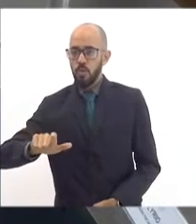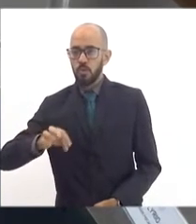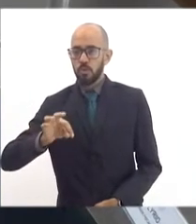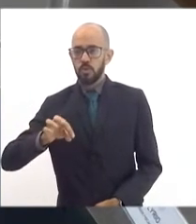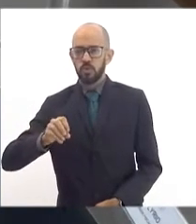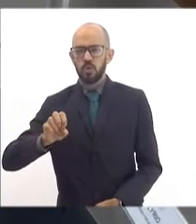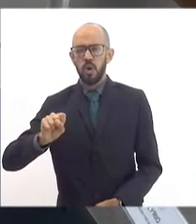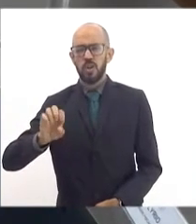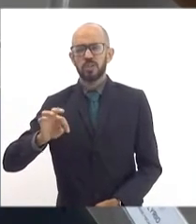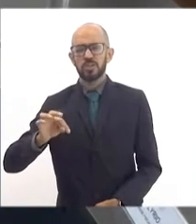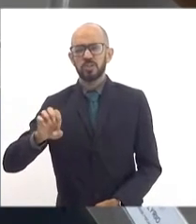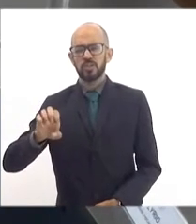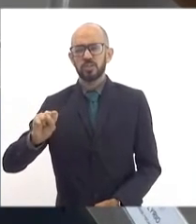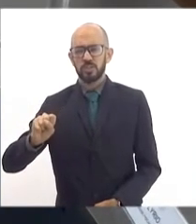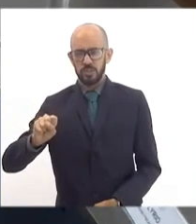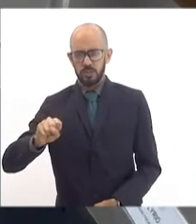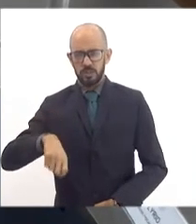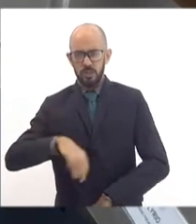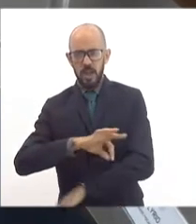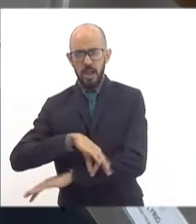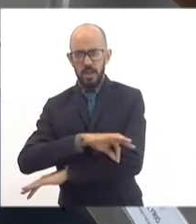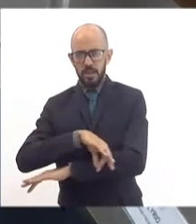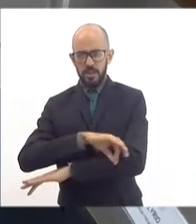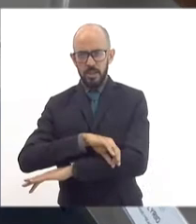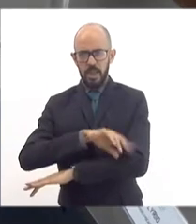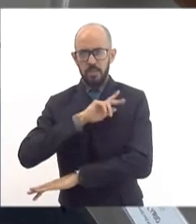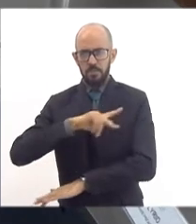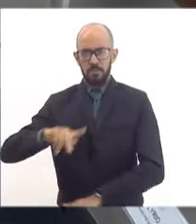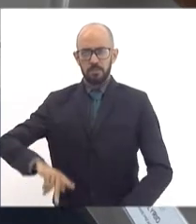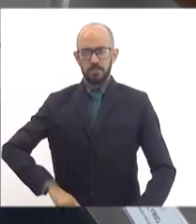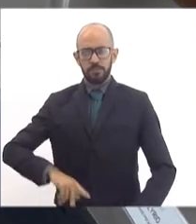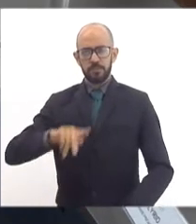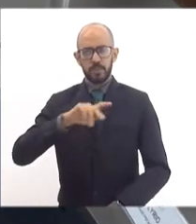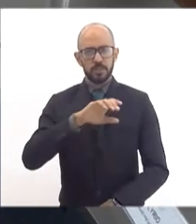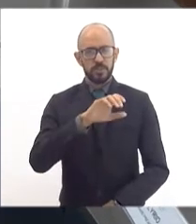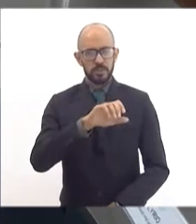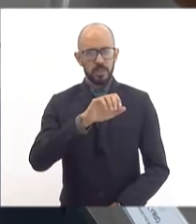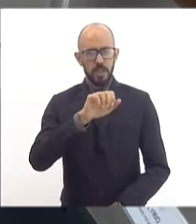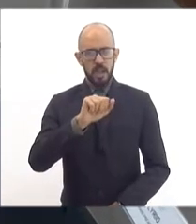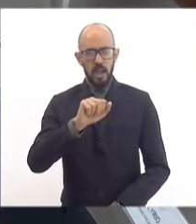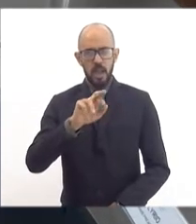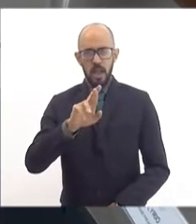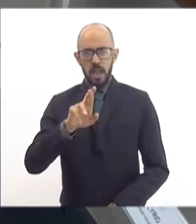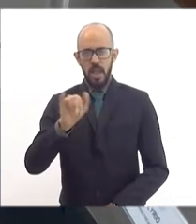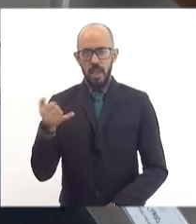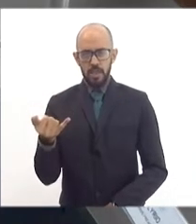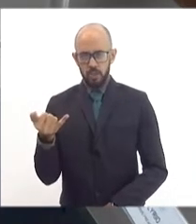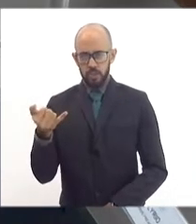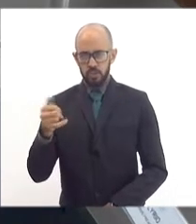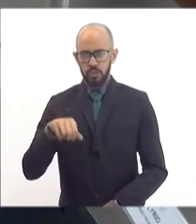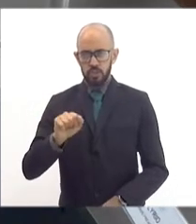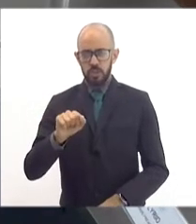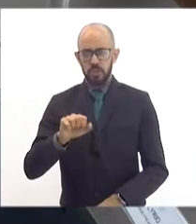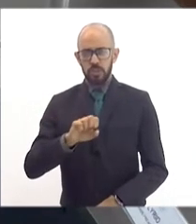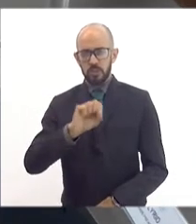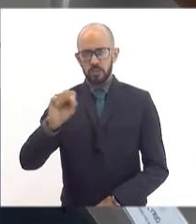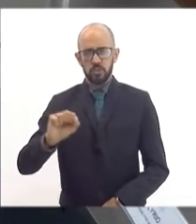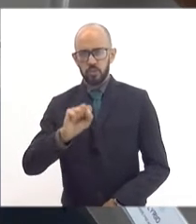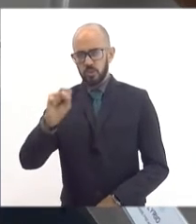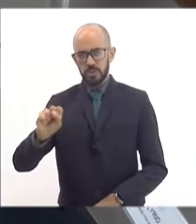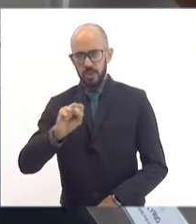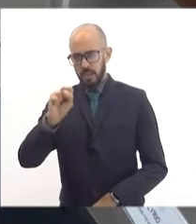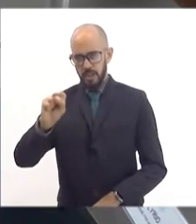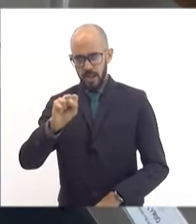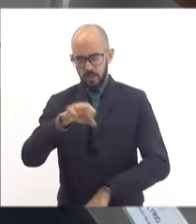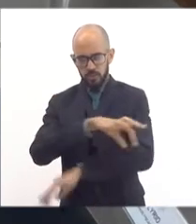Tostes, nossa arquiteta presidente da CEAERJ. CEAERJ é a Sociedade dos